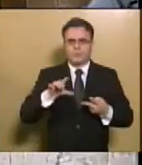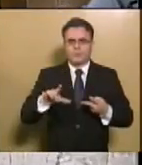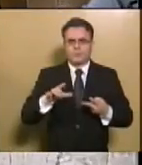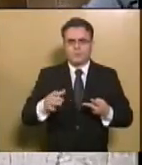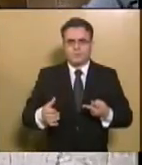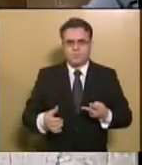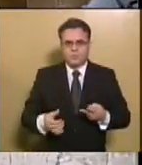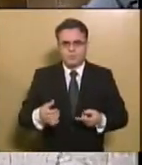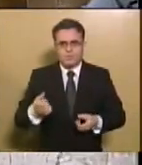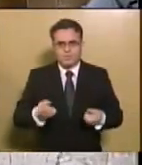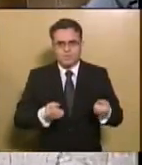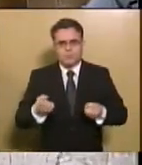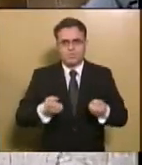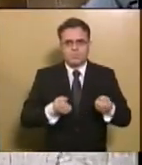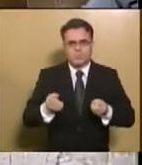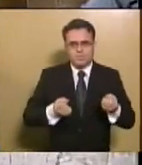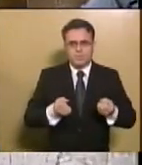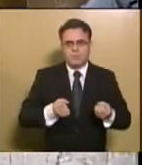demais municípios do estado.